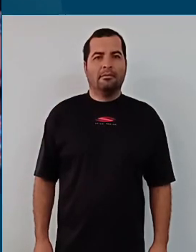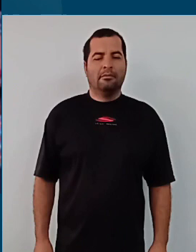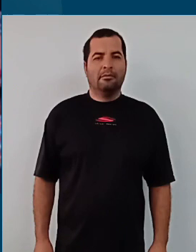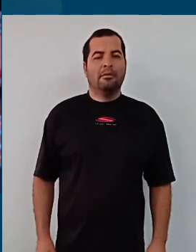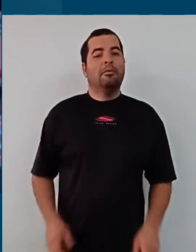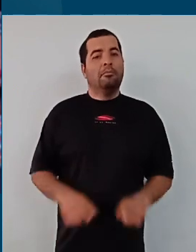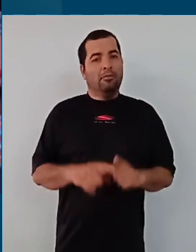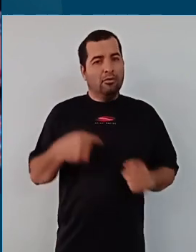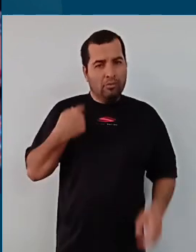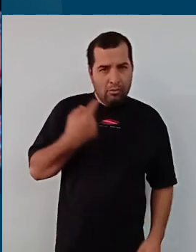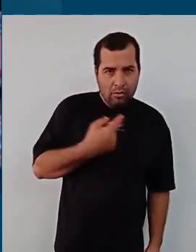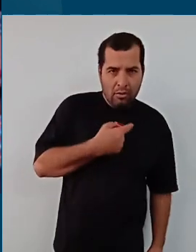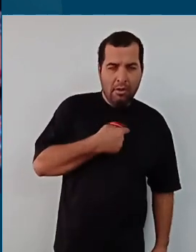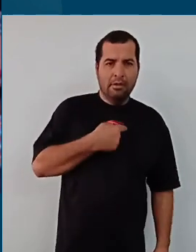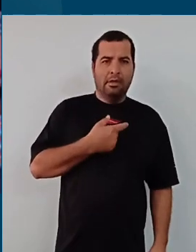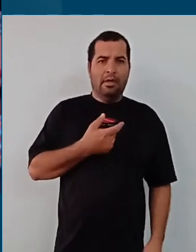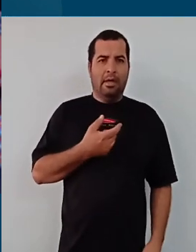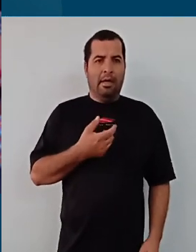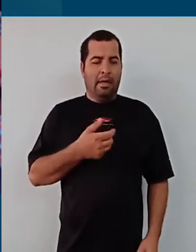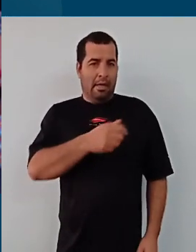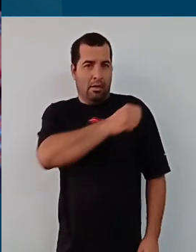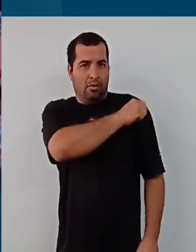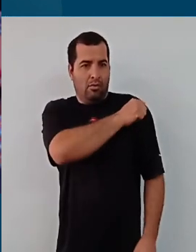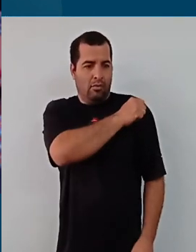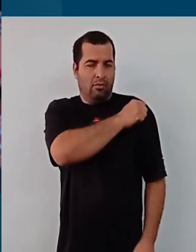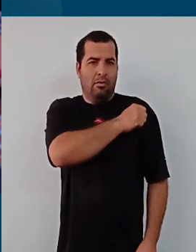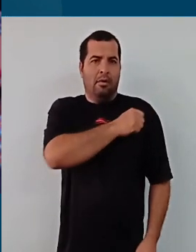Então, deveríamos reter esses alunos, já que esses